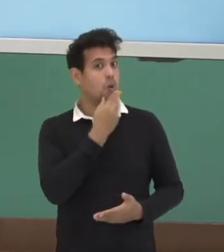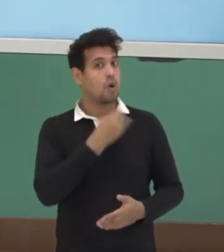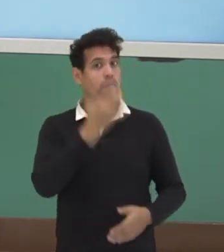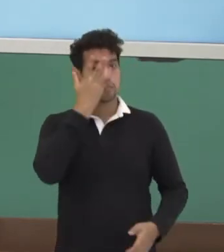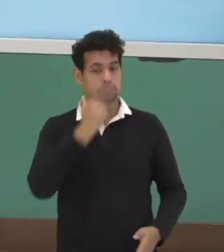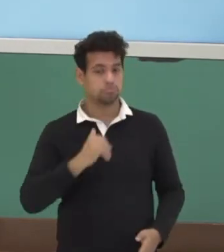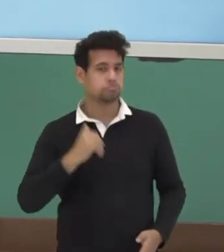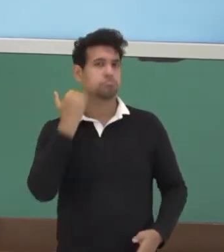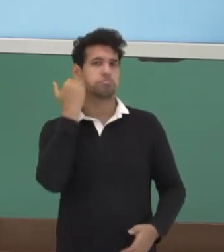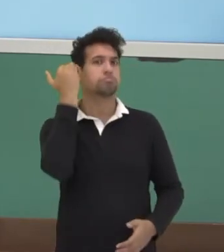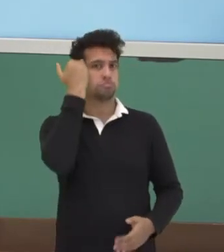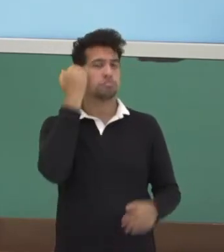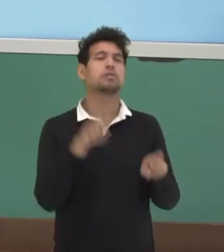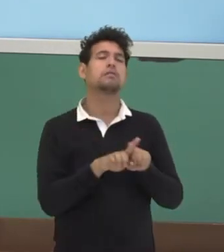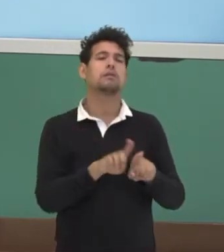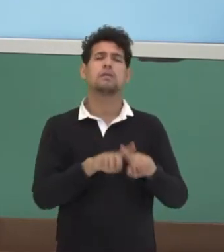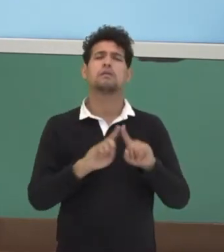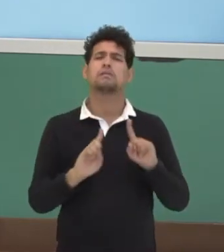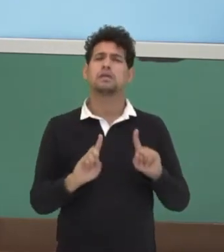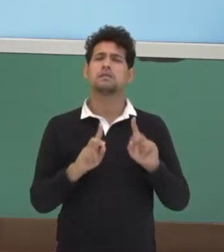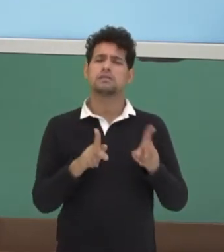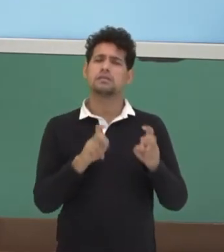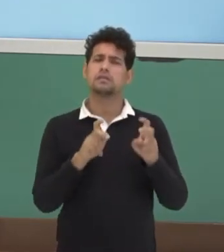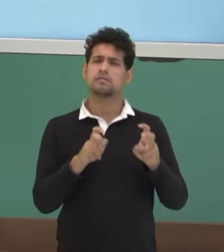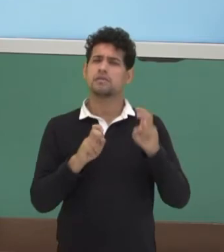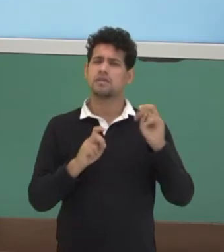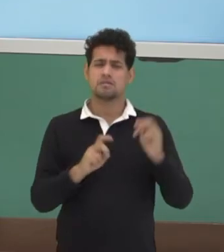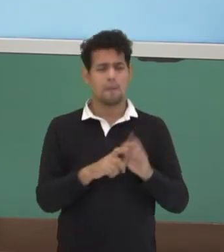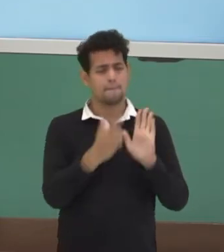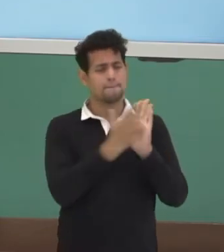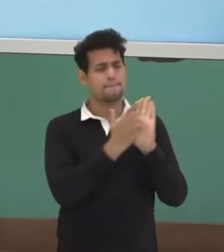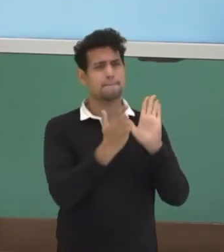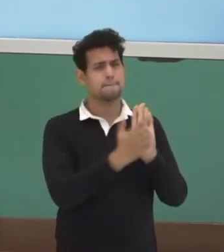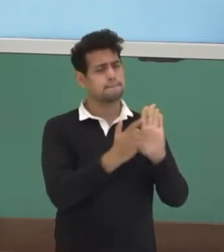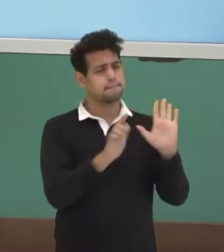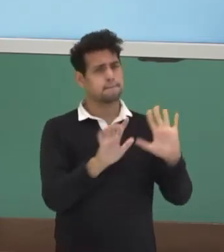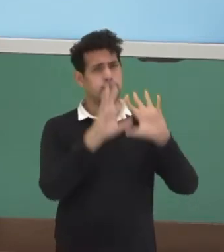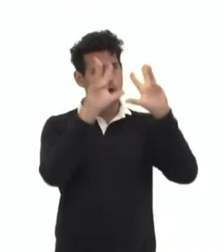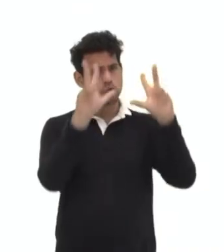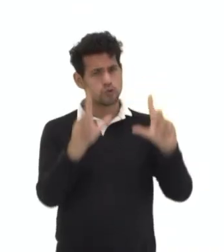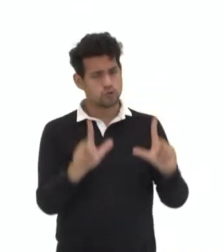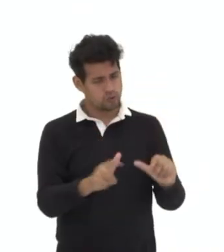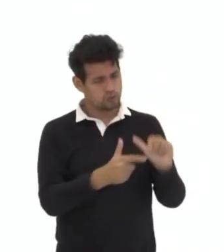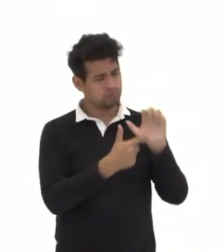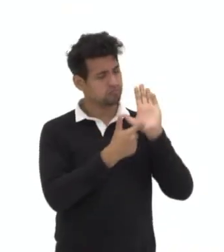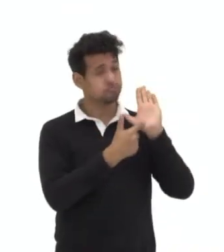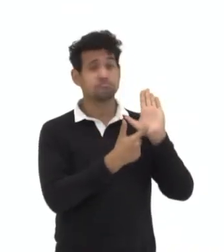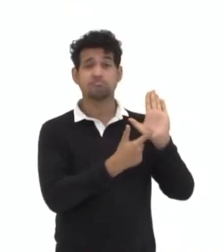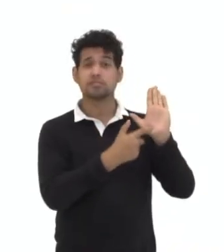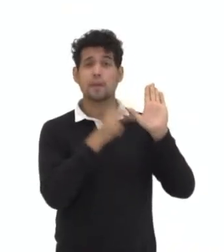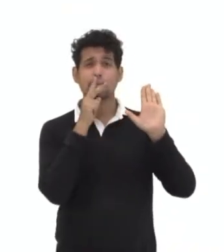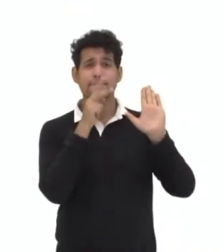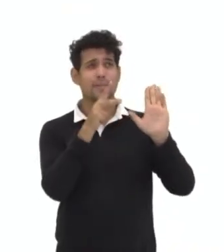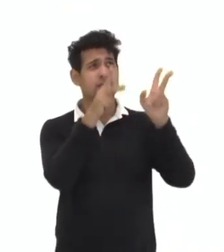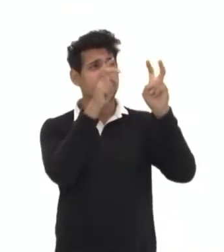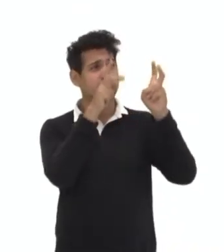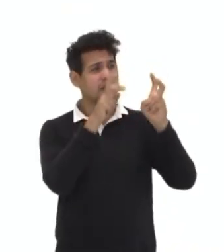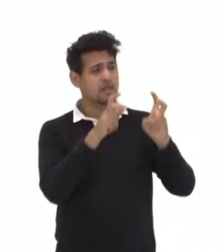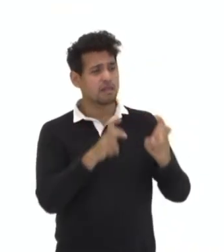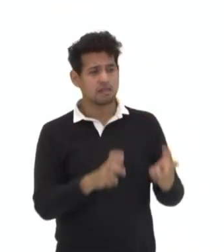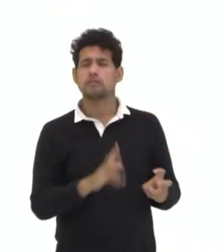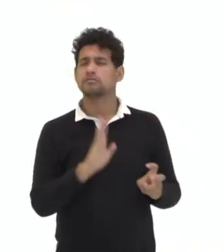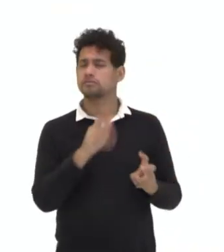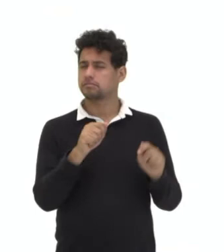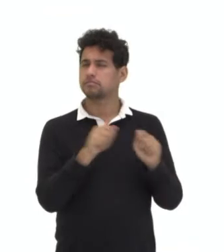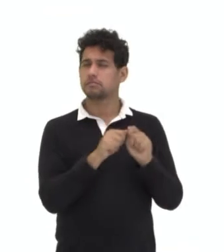infantil. Então, se você olhar o panfleto como um todo, você nota toda uma concepção